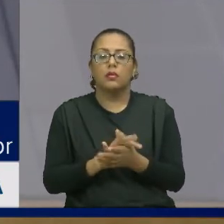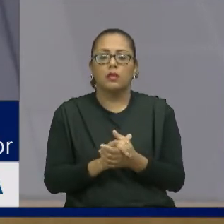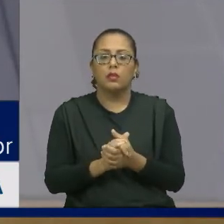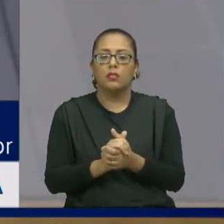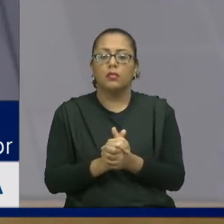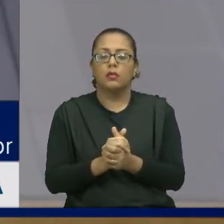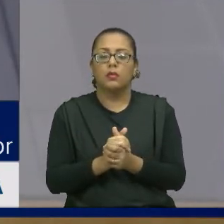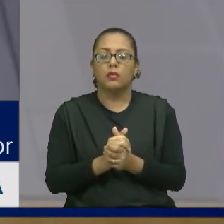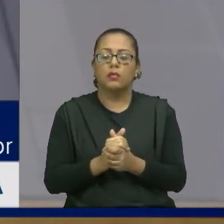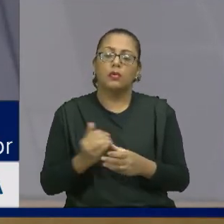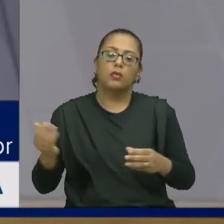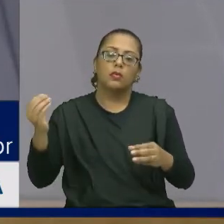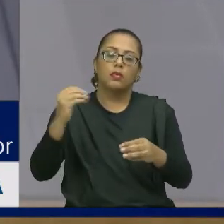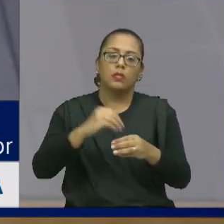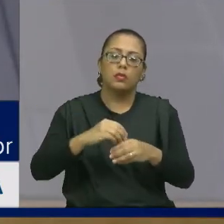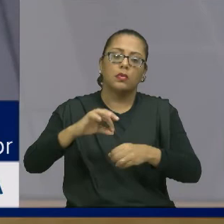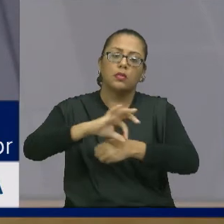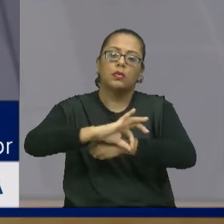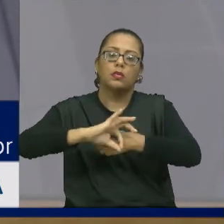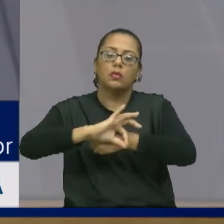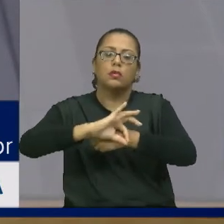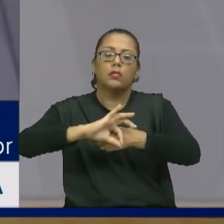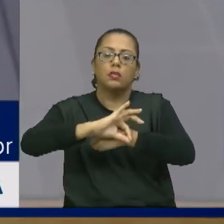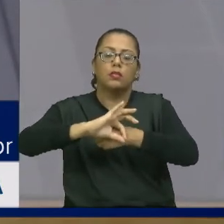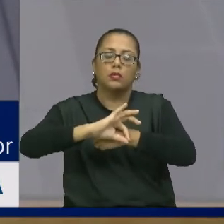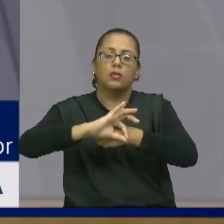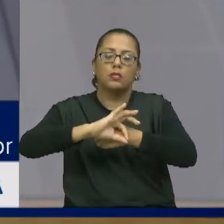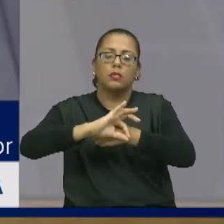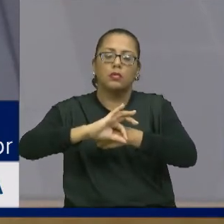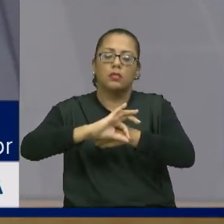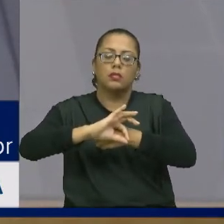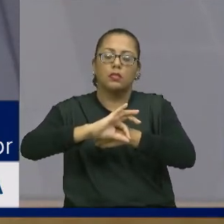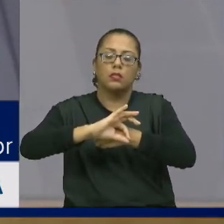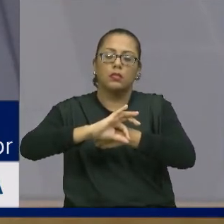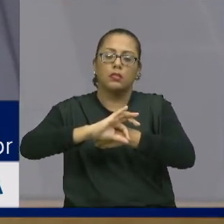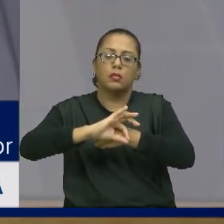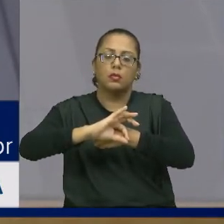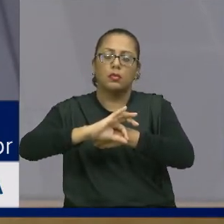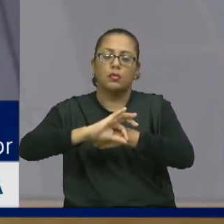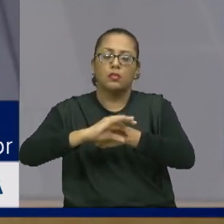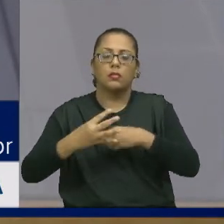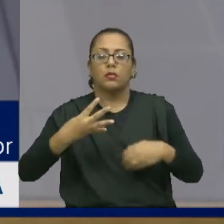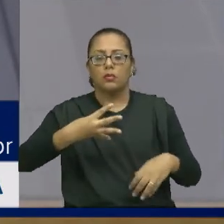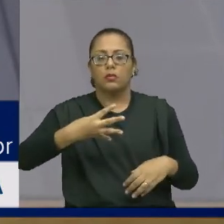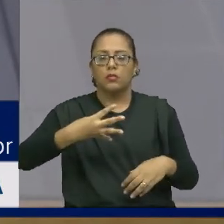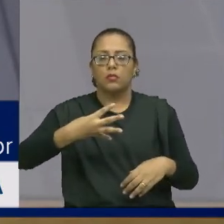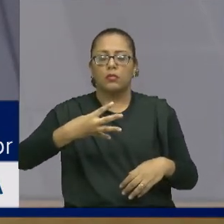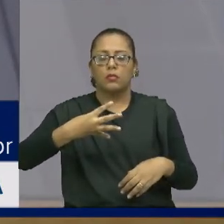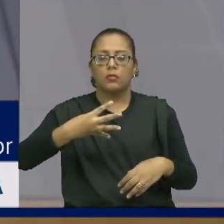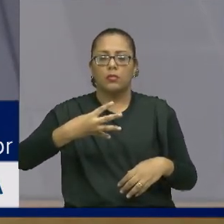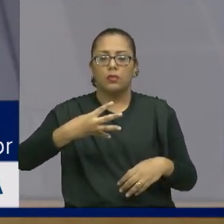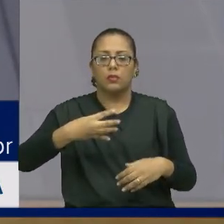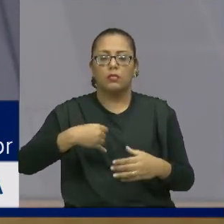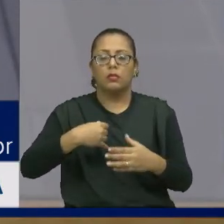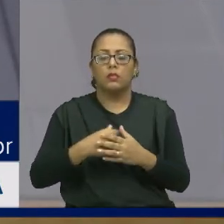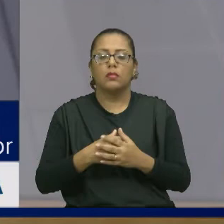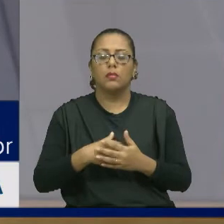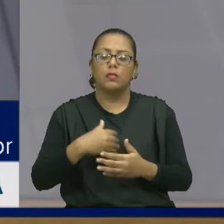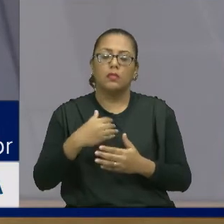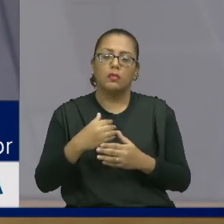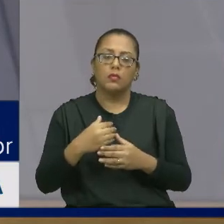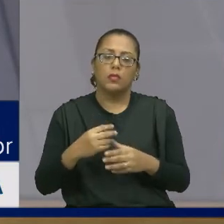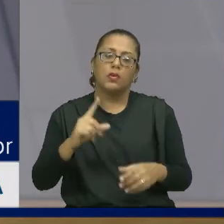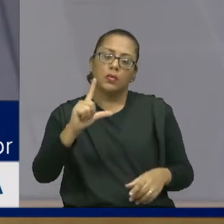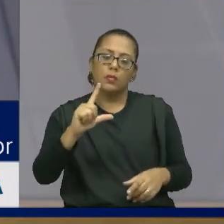inclusão de um novo artigo dentro do capítulo 4º, conforme abaixo.